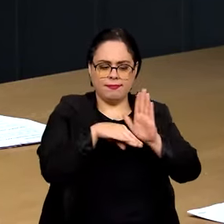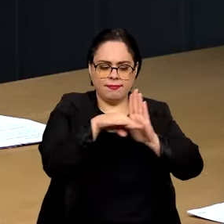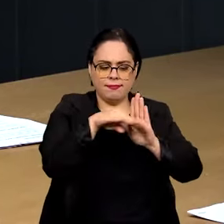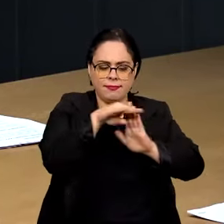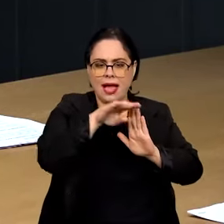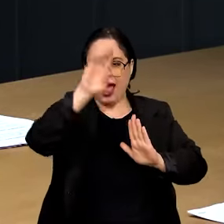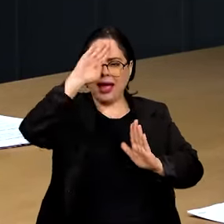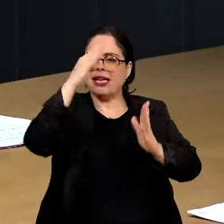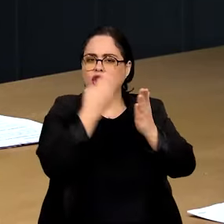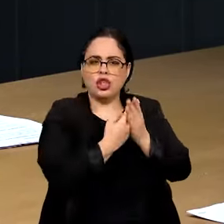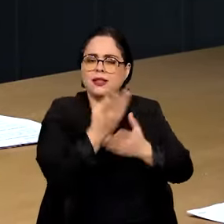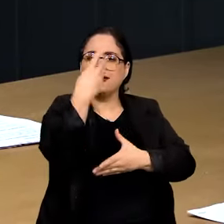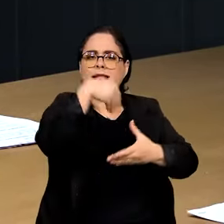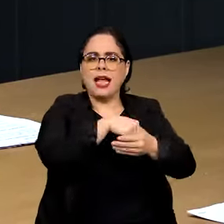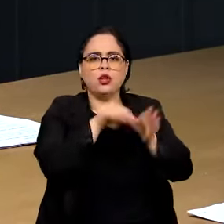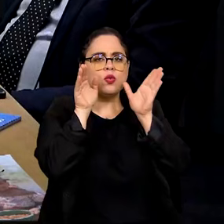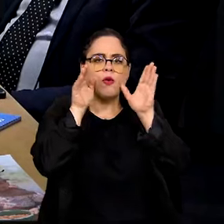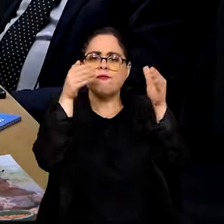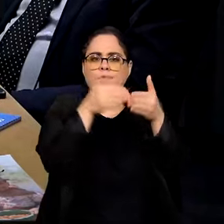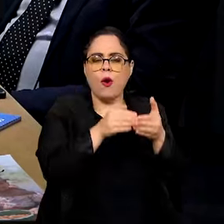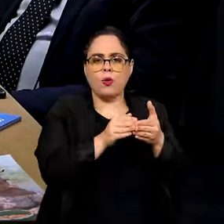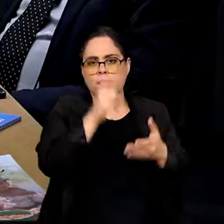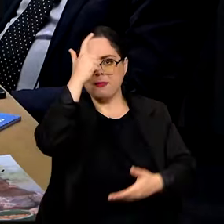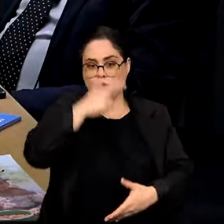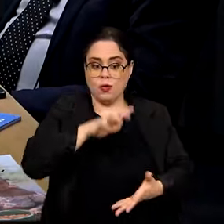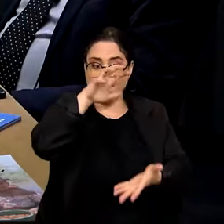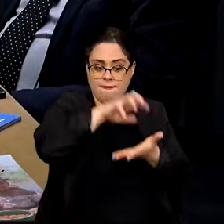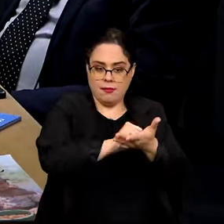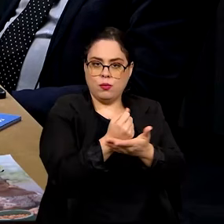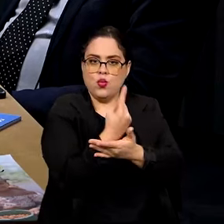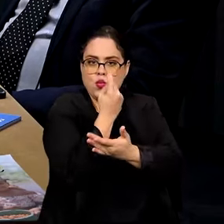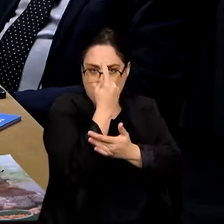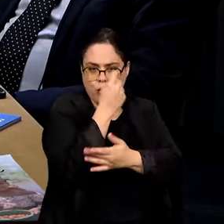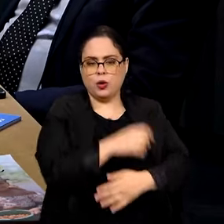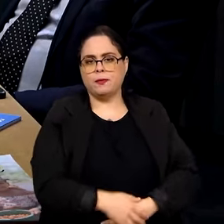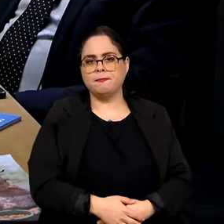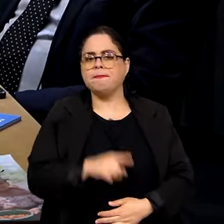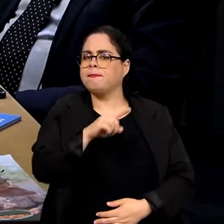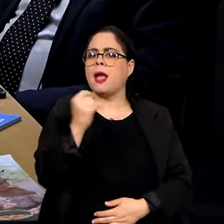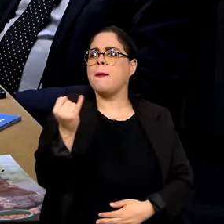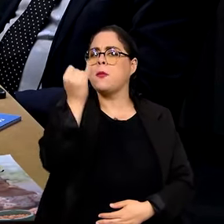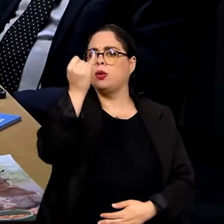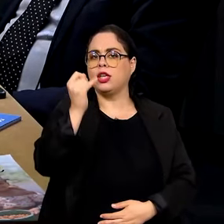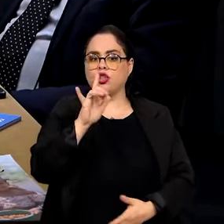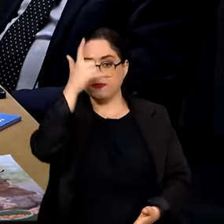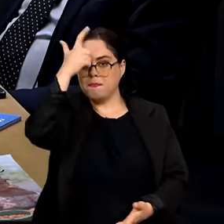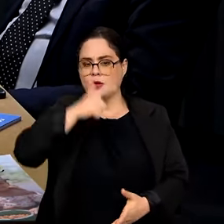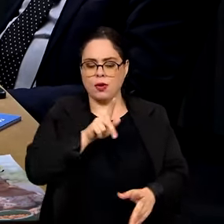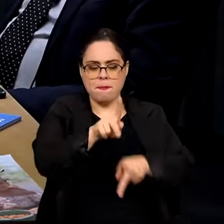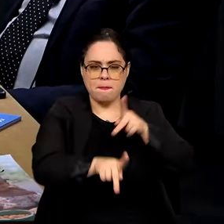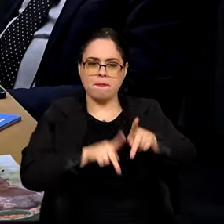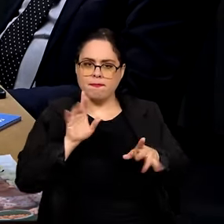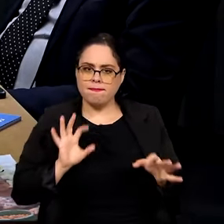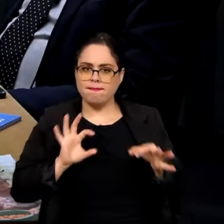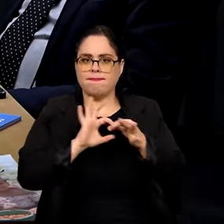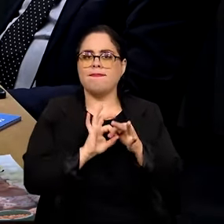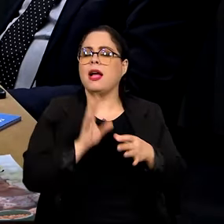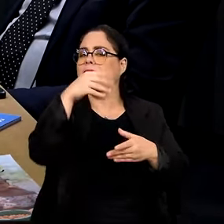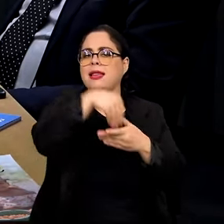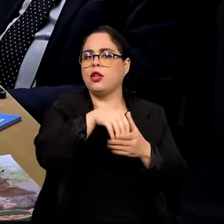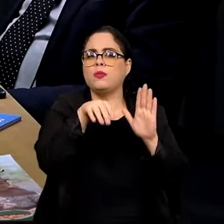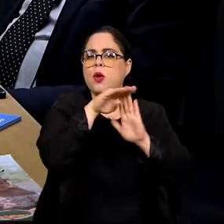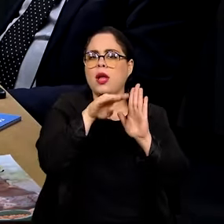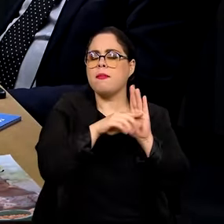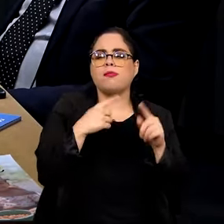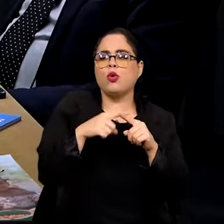estratégias do programa acredita nesse caso voltada a específic PR as pessoas que estão no cadastro único qual a importância da